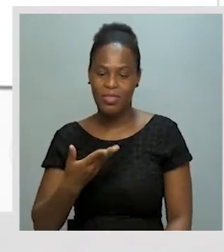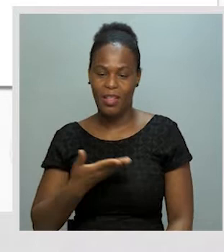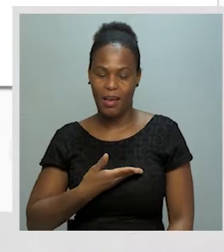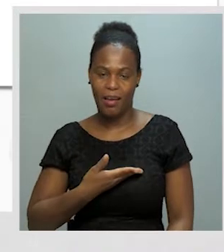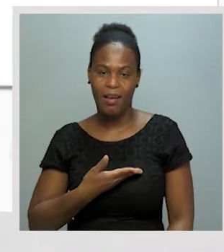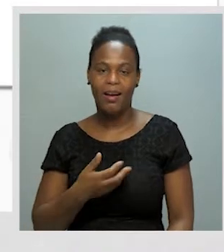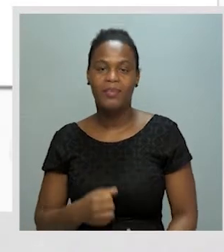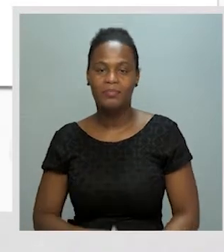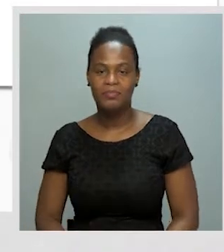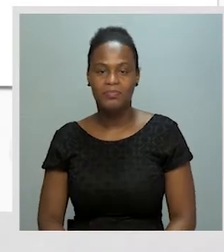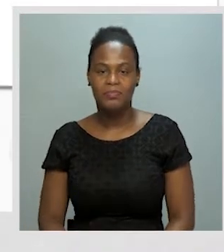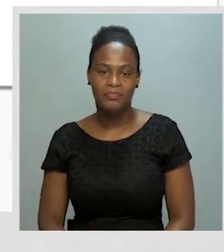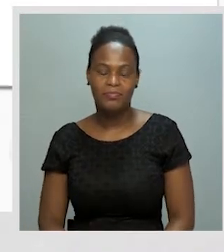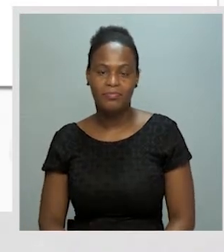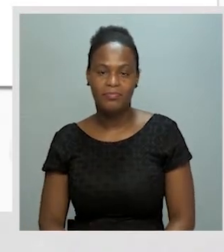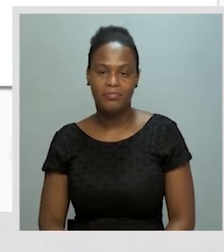D.